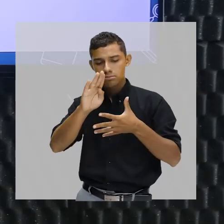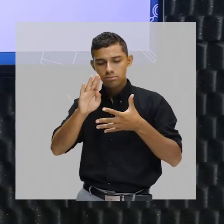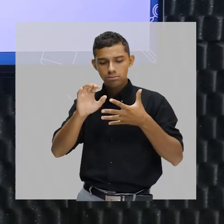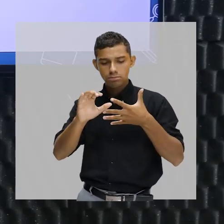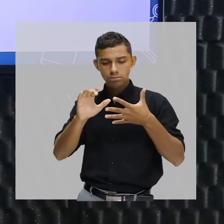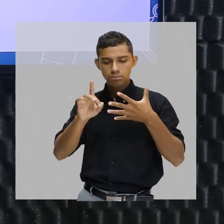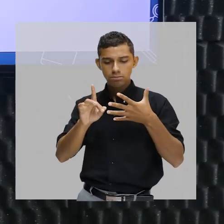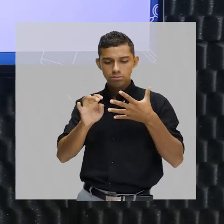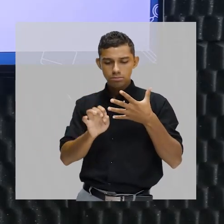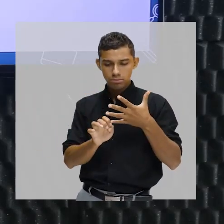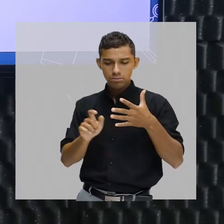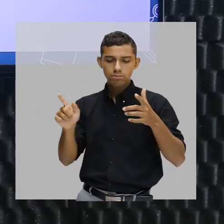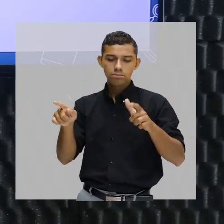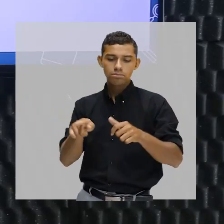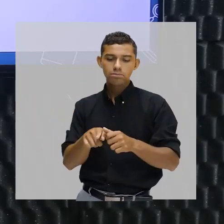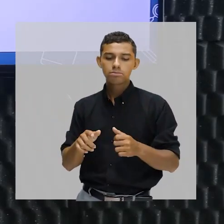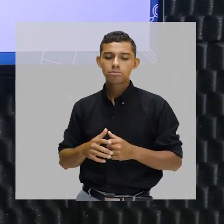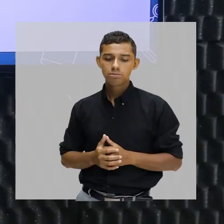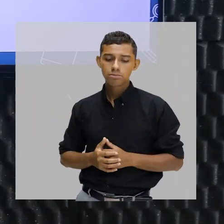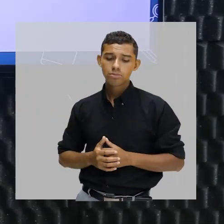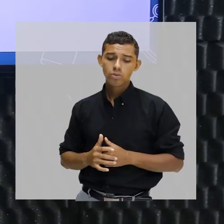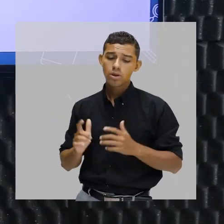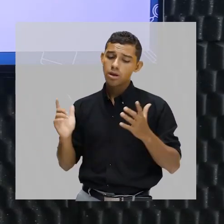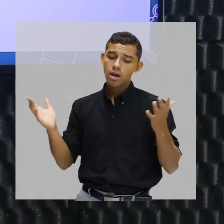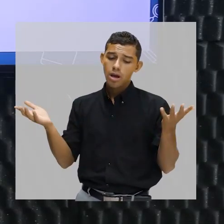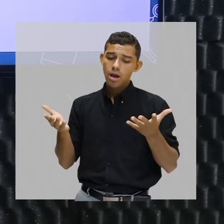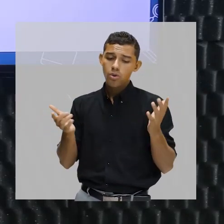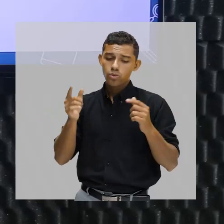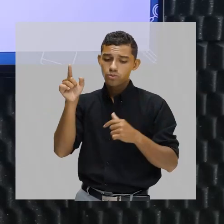São ondas eletromagnéticas. Então a gente pode aqui, ó,